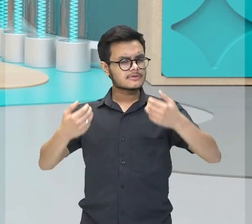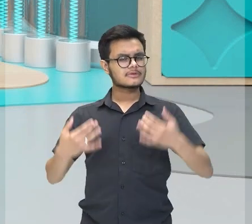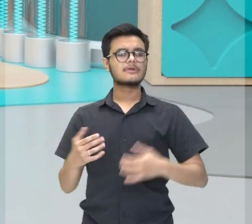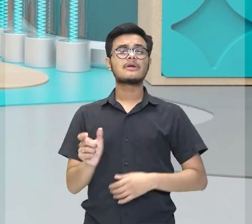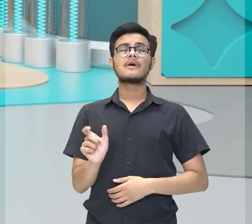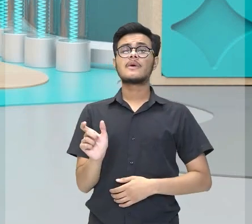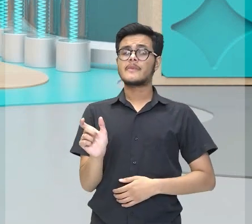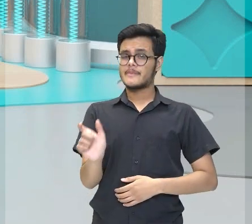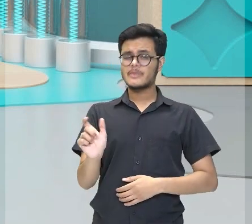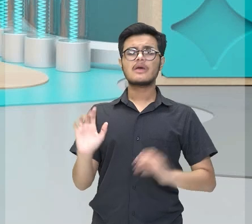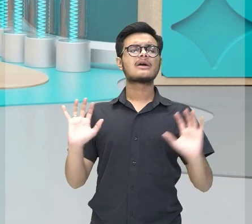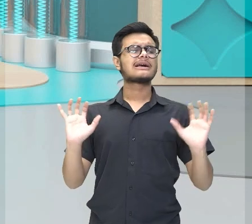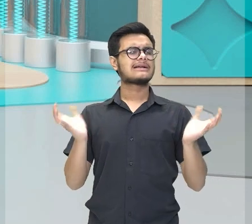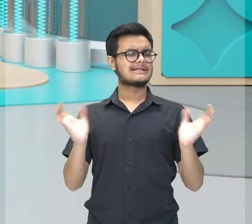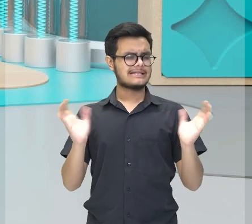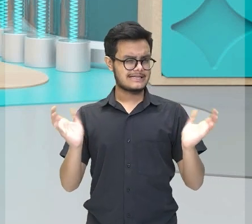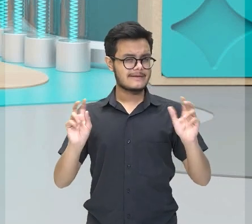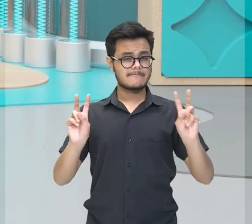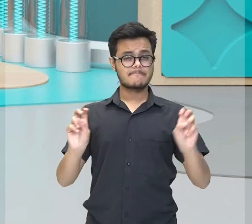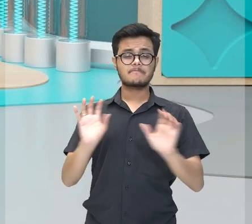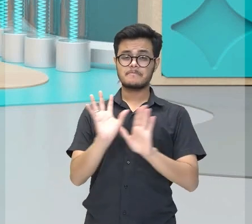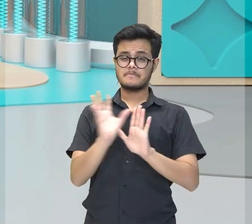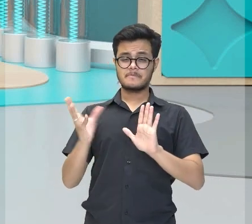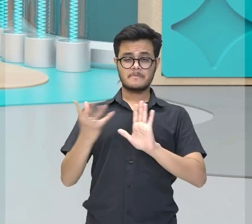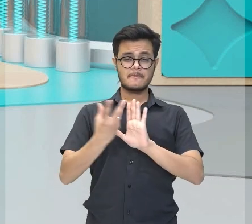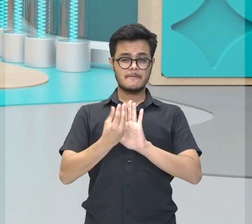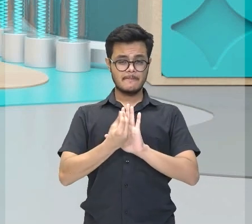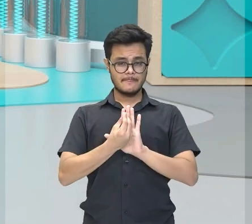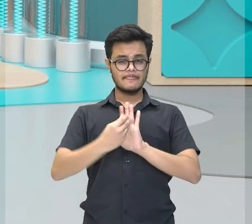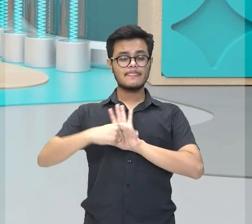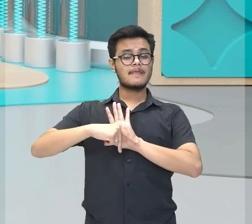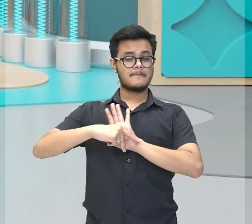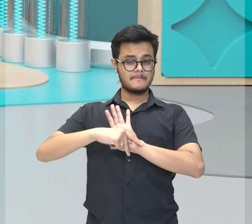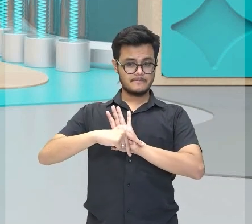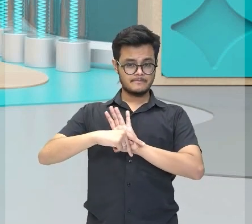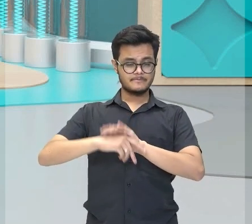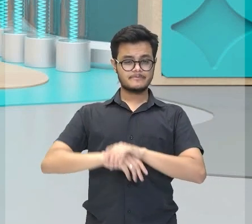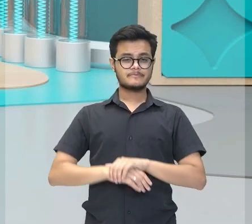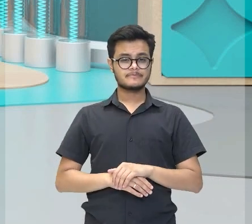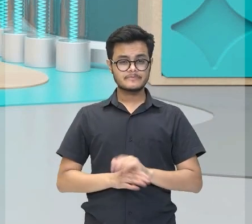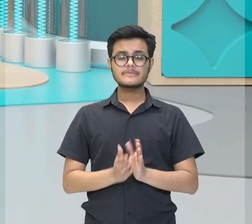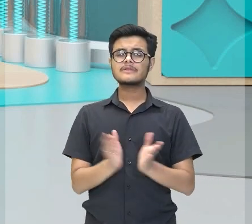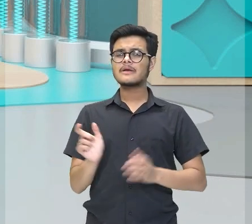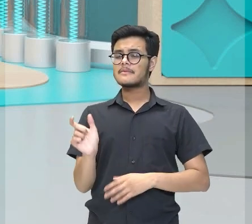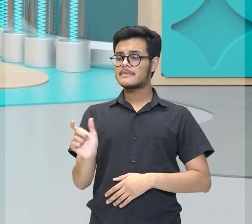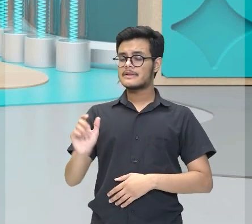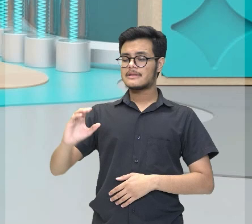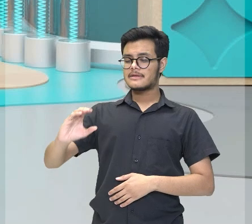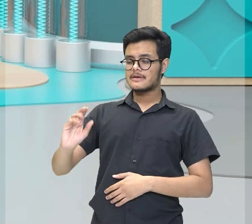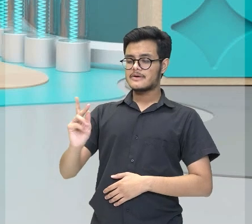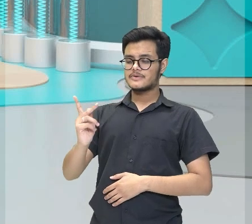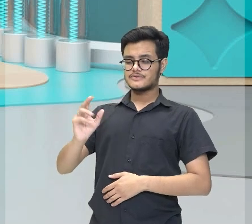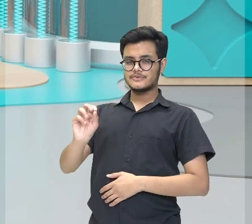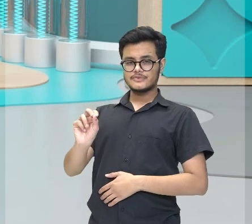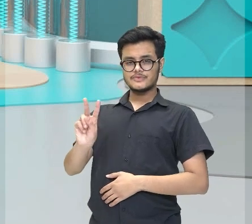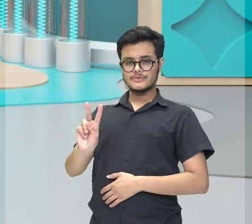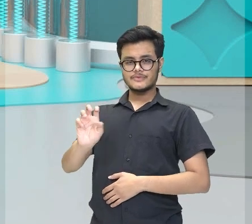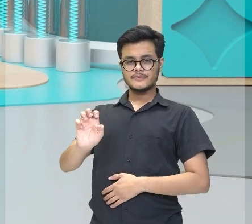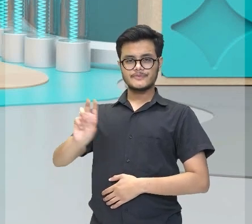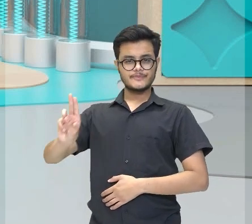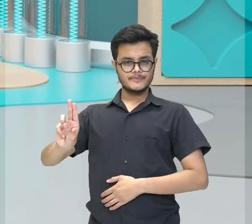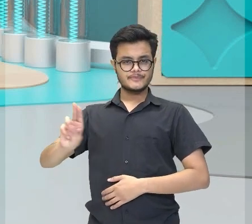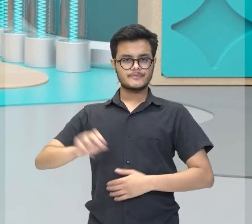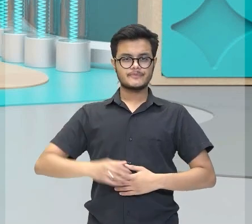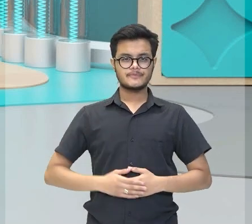questão climática na Amazônia. E aqui, a palavra em destaque é a palavra